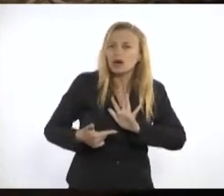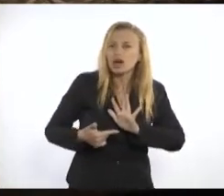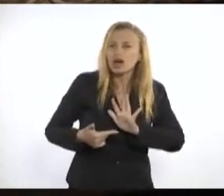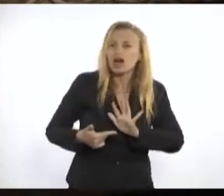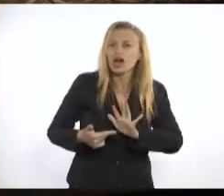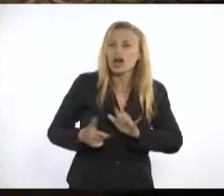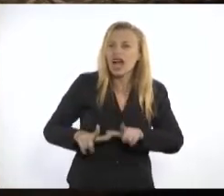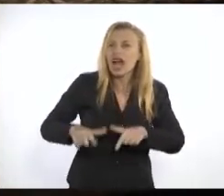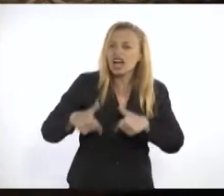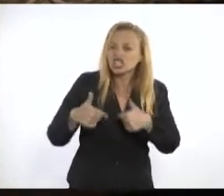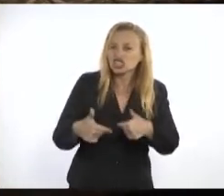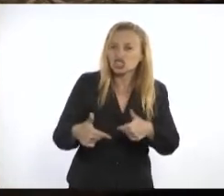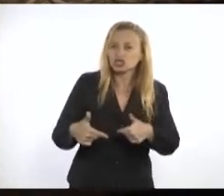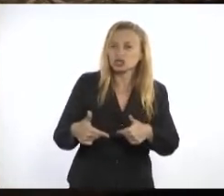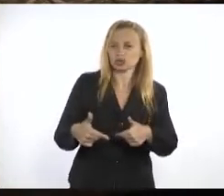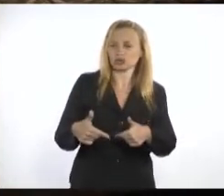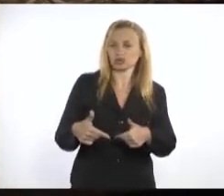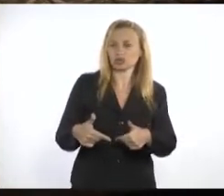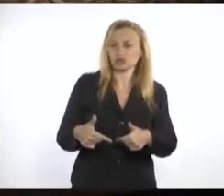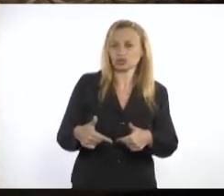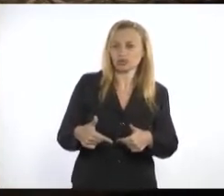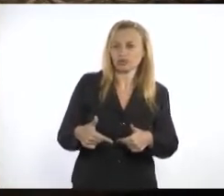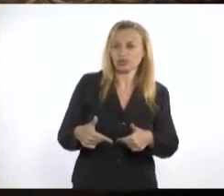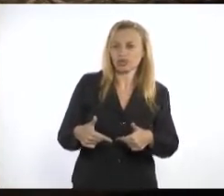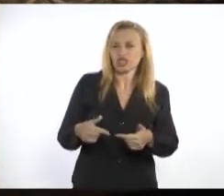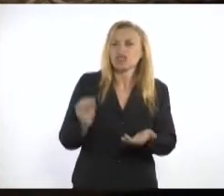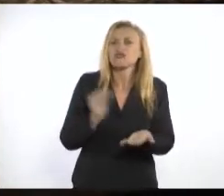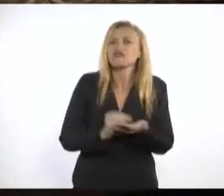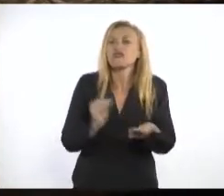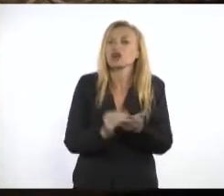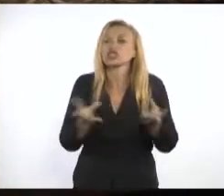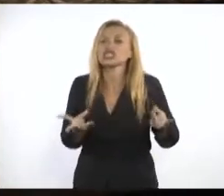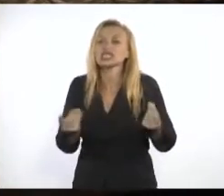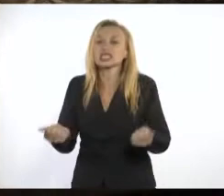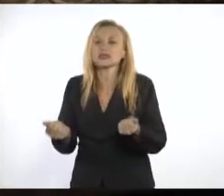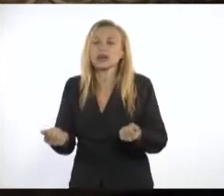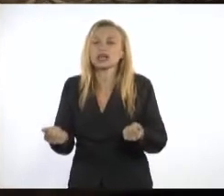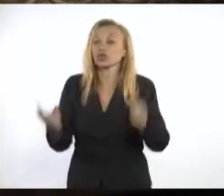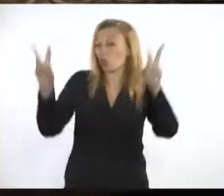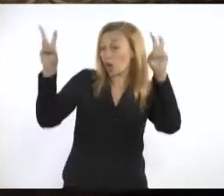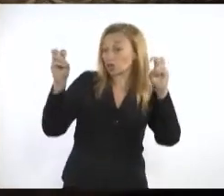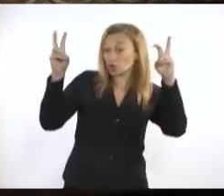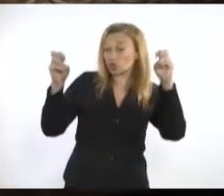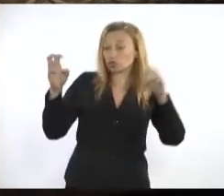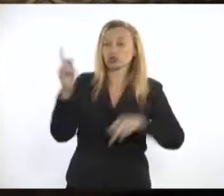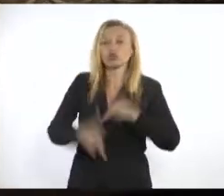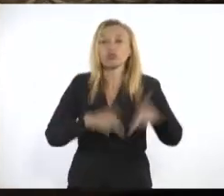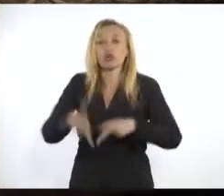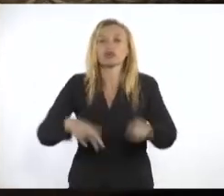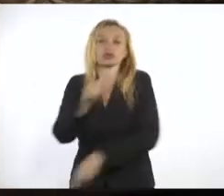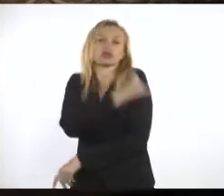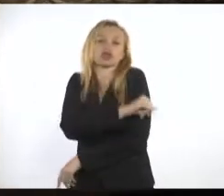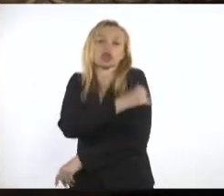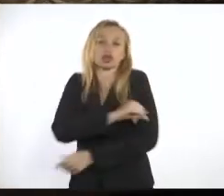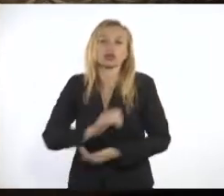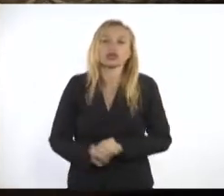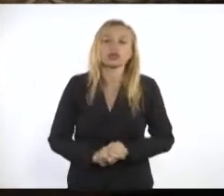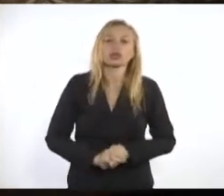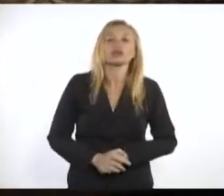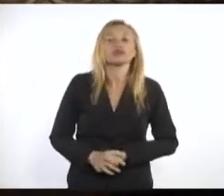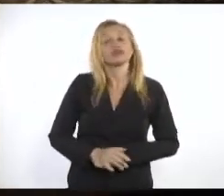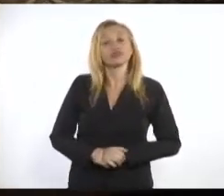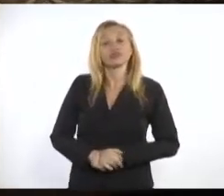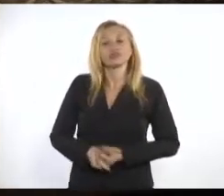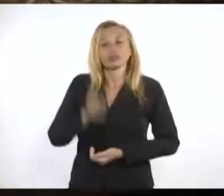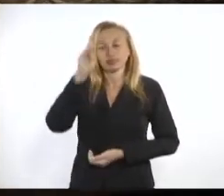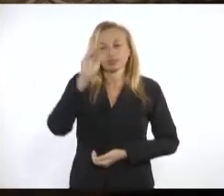sua extrema insensibilidade com a situação da população do Rio de Janeiro. E aí, senhor